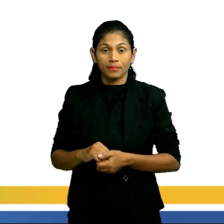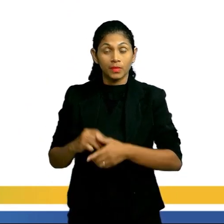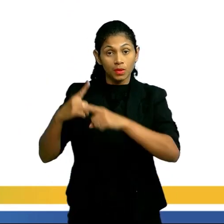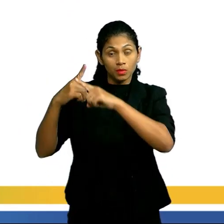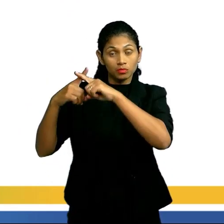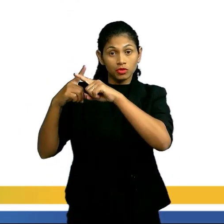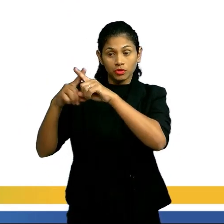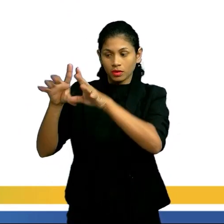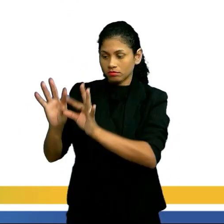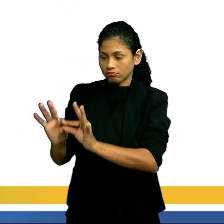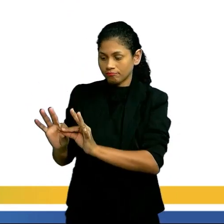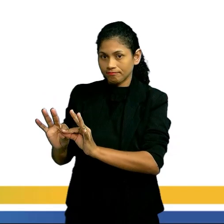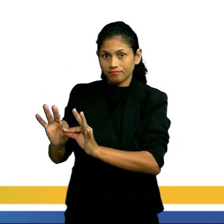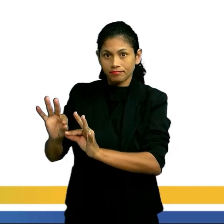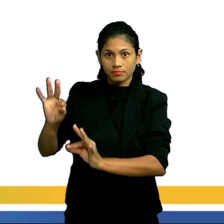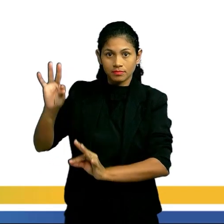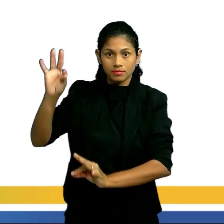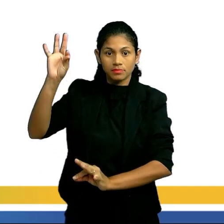pela altura,